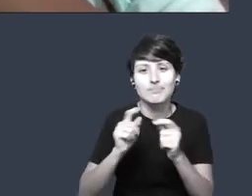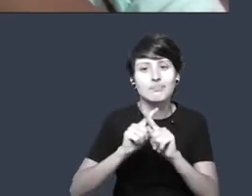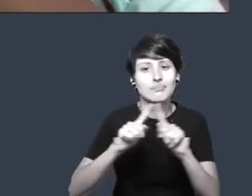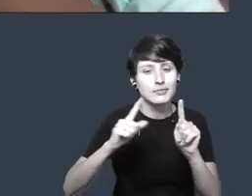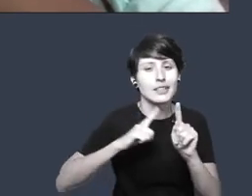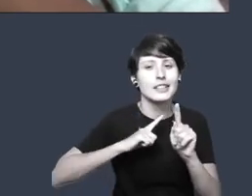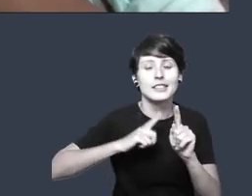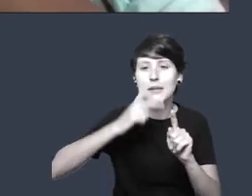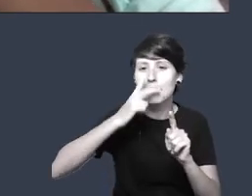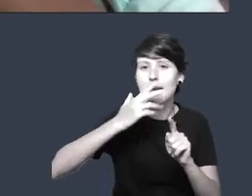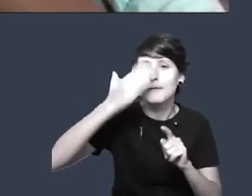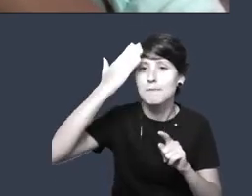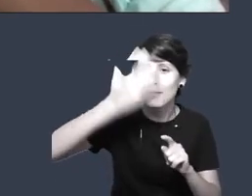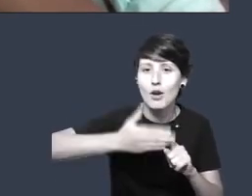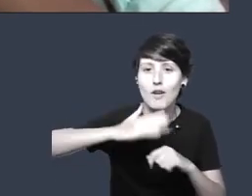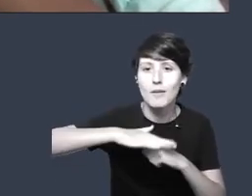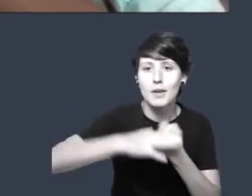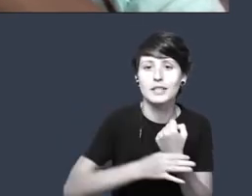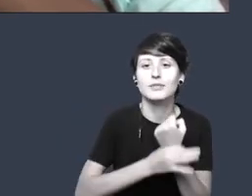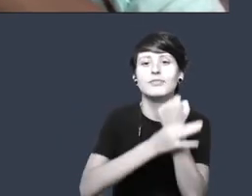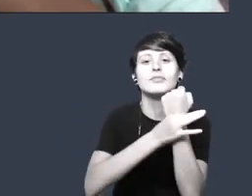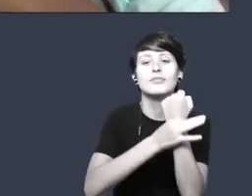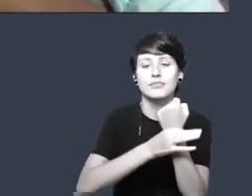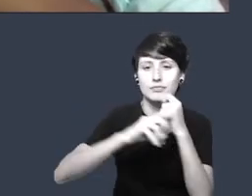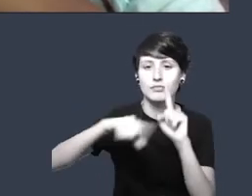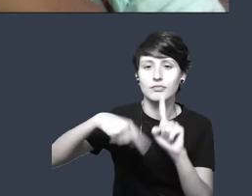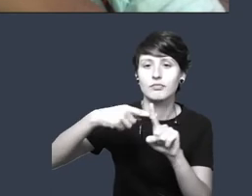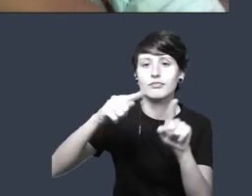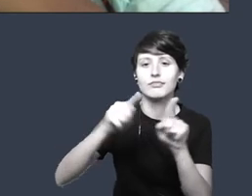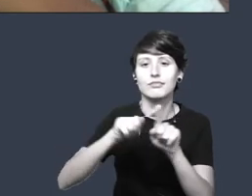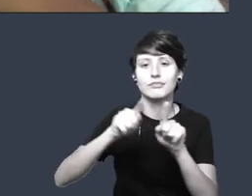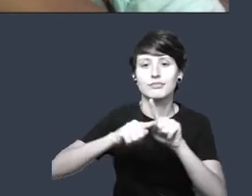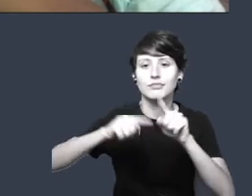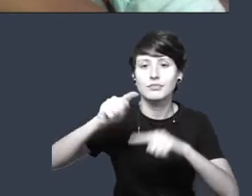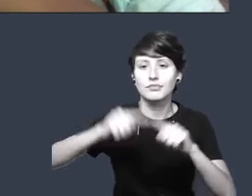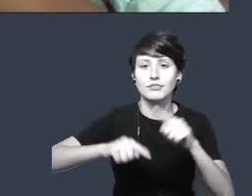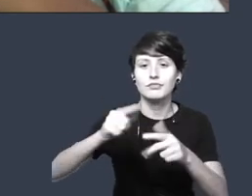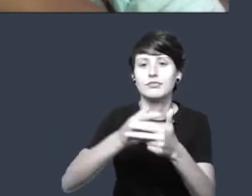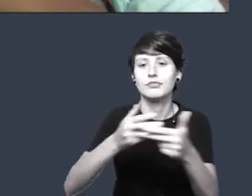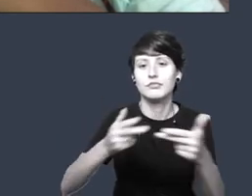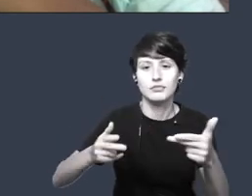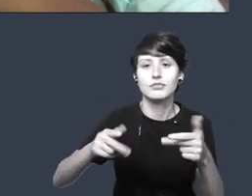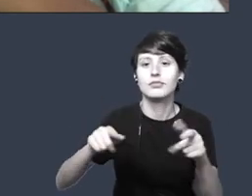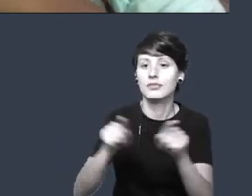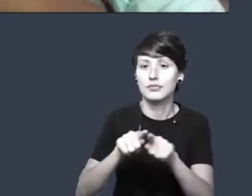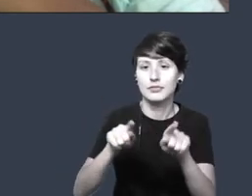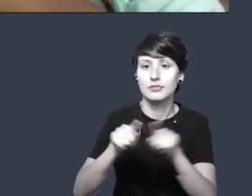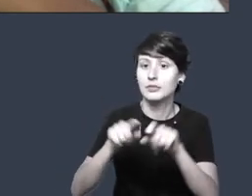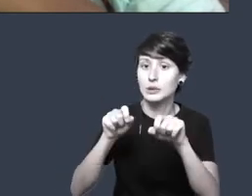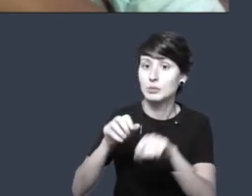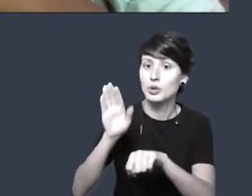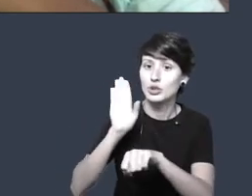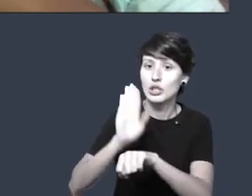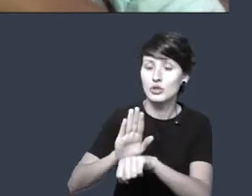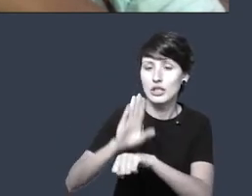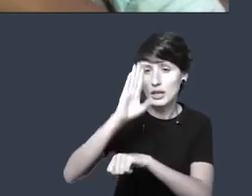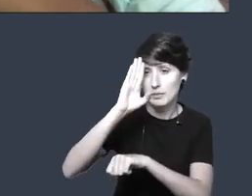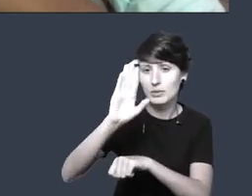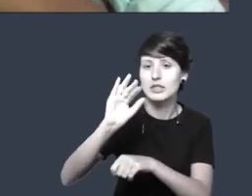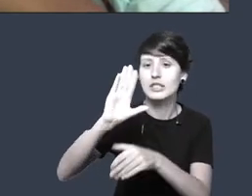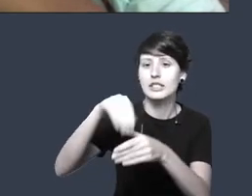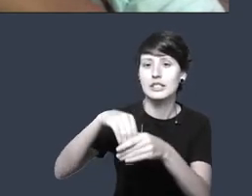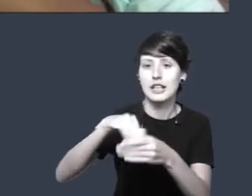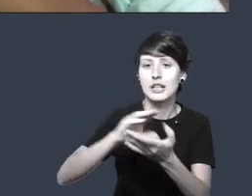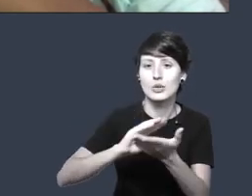que são mais seguras, e também ver a parte das ferramentas que também pode te ajudar, especialmente se você está trabalhando com os